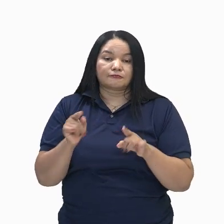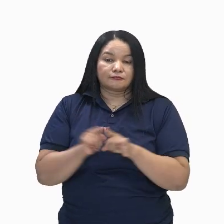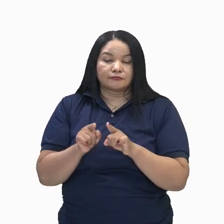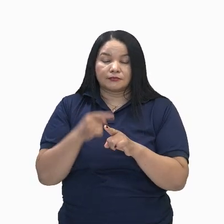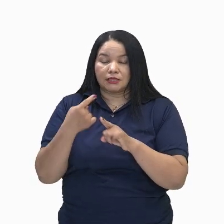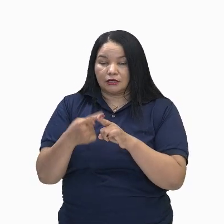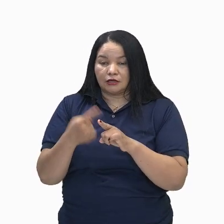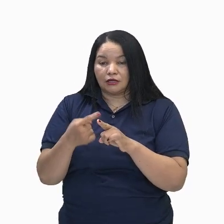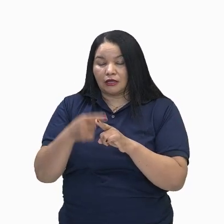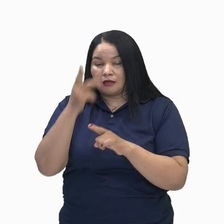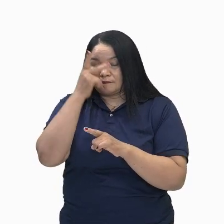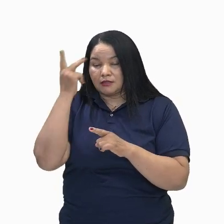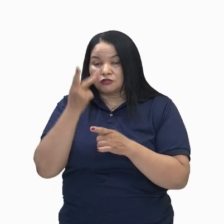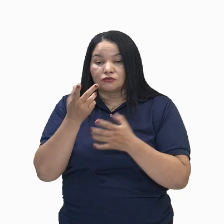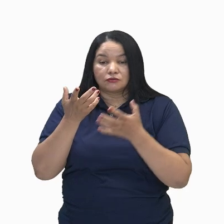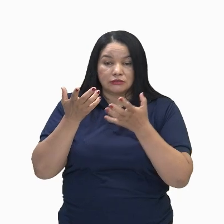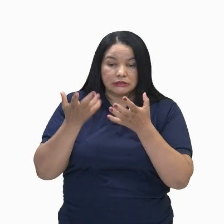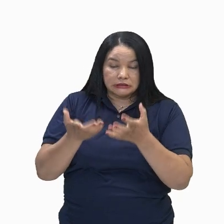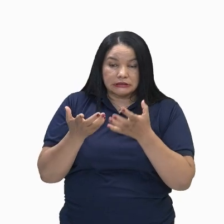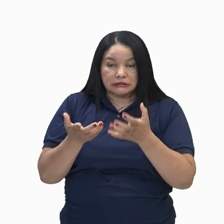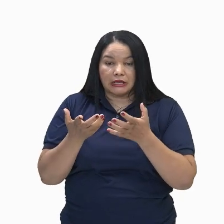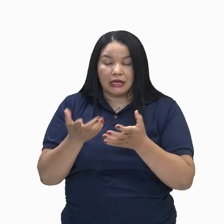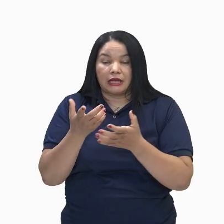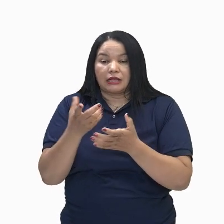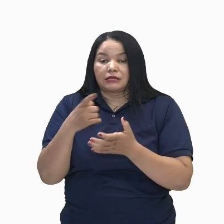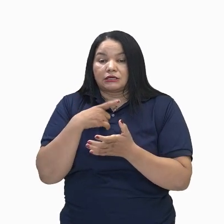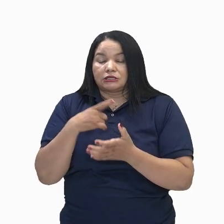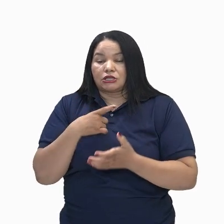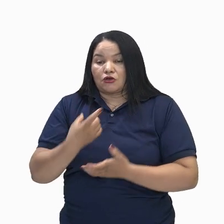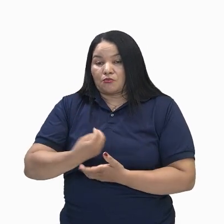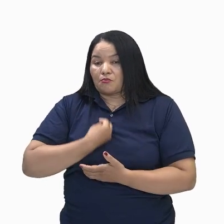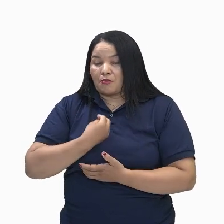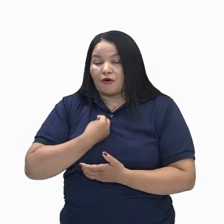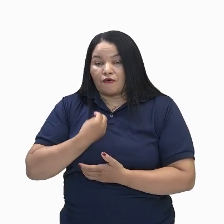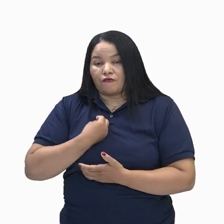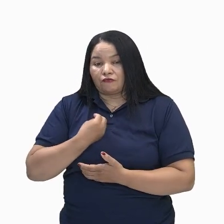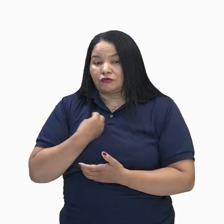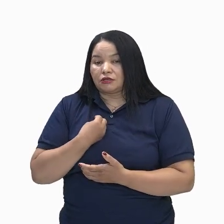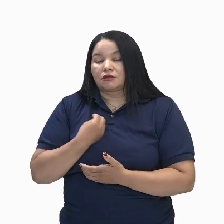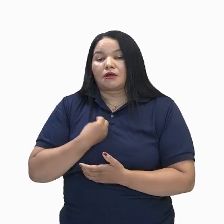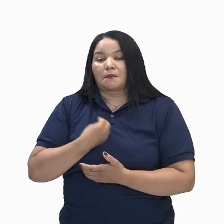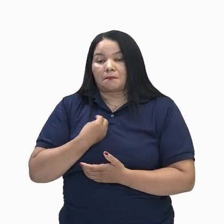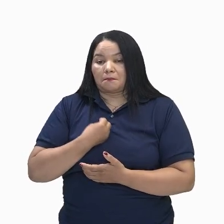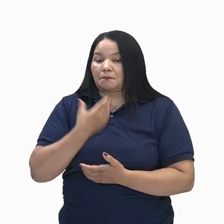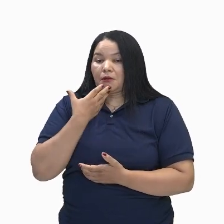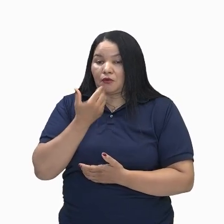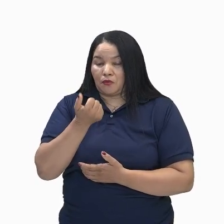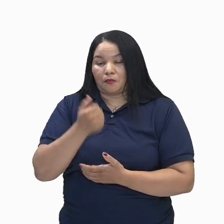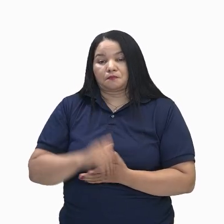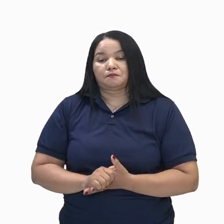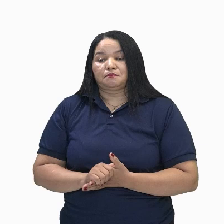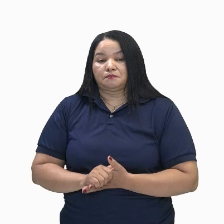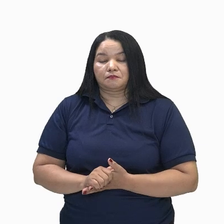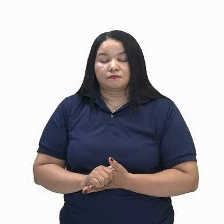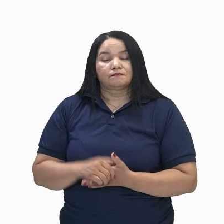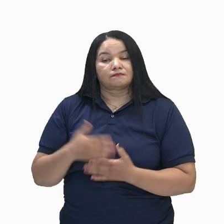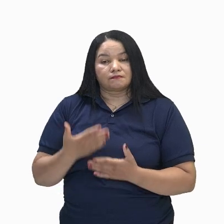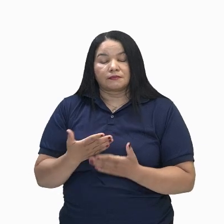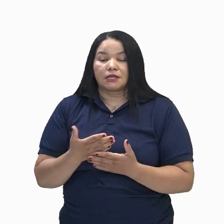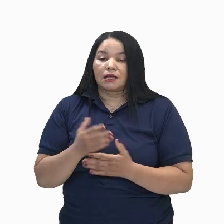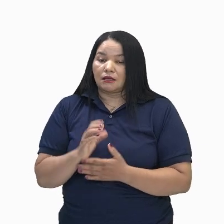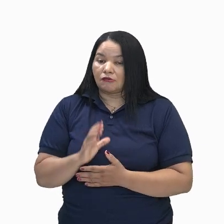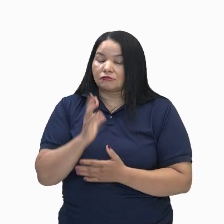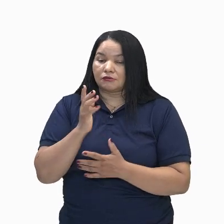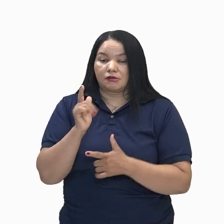estão buscando realmente ter, né, uma outra vida, tá? Infelizmente, acaba